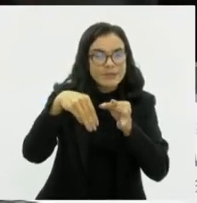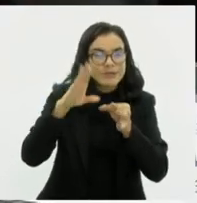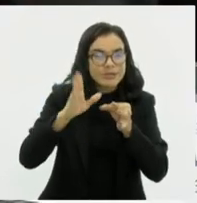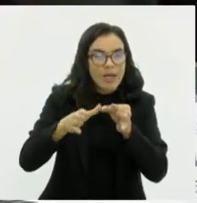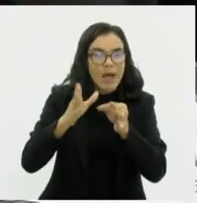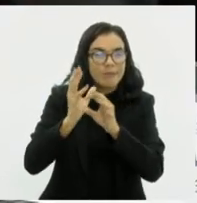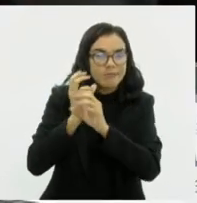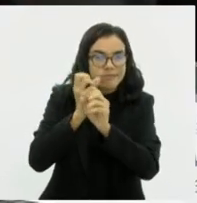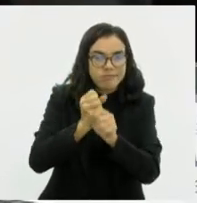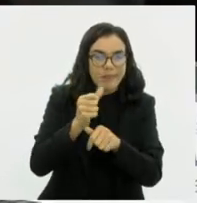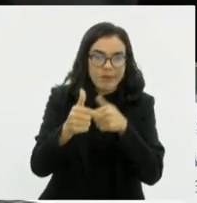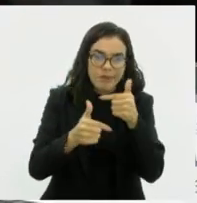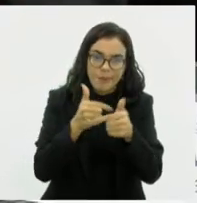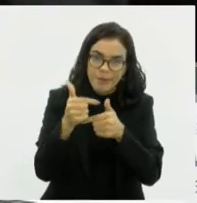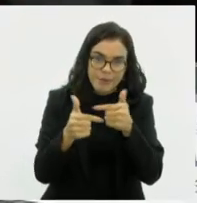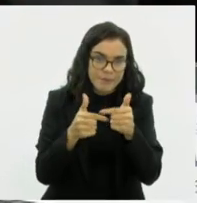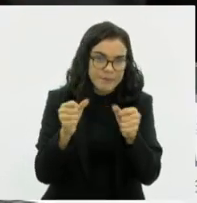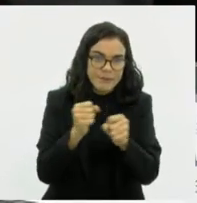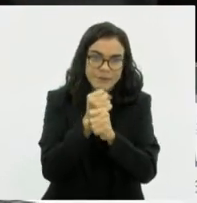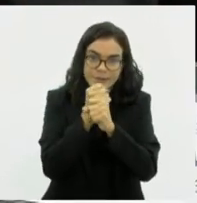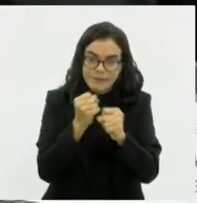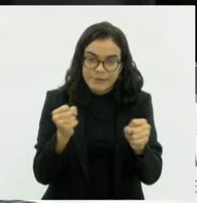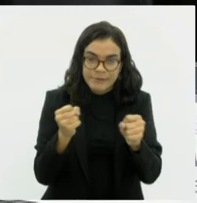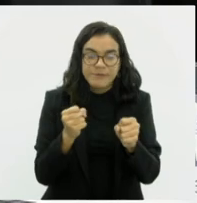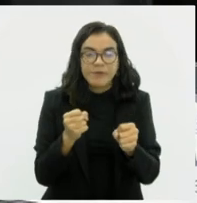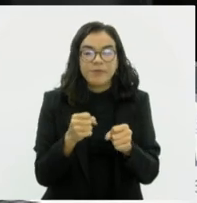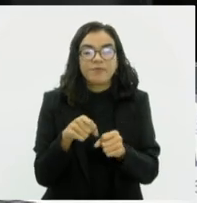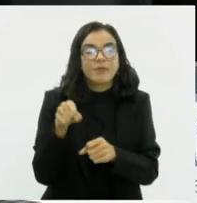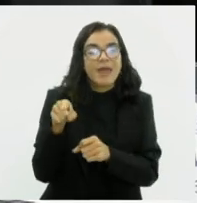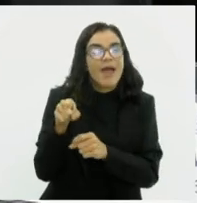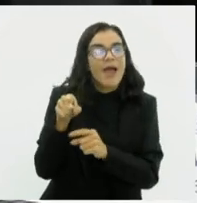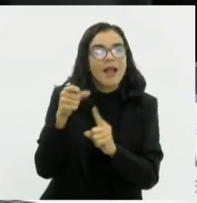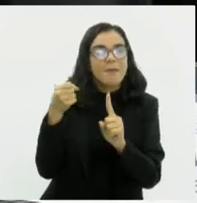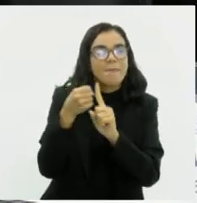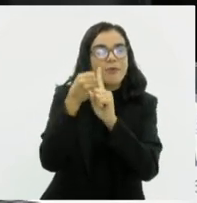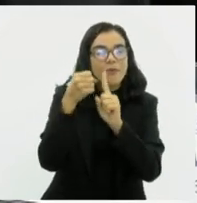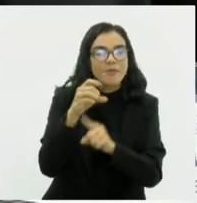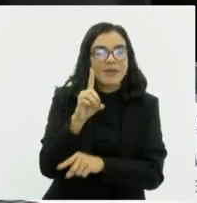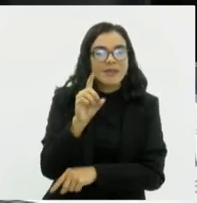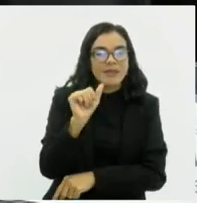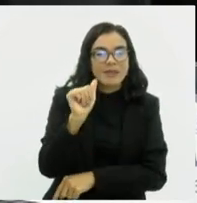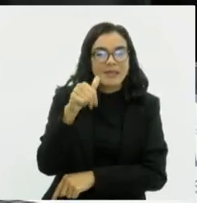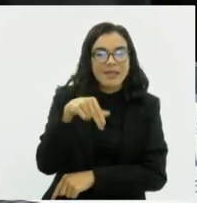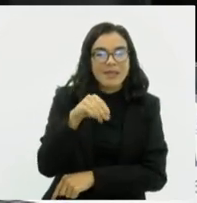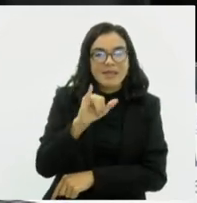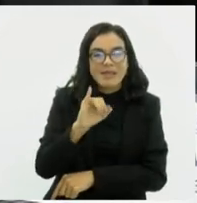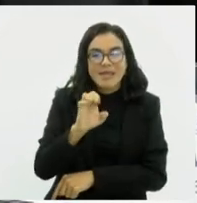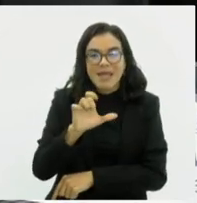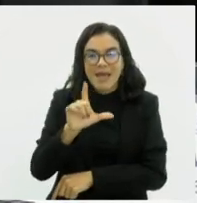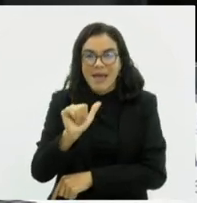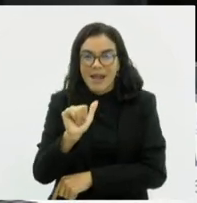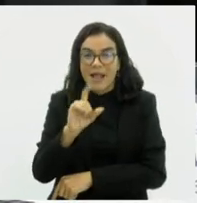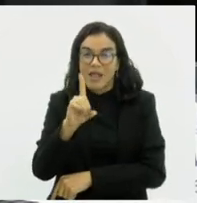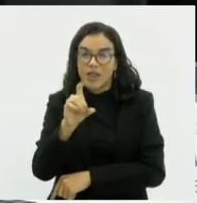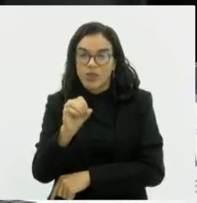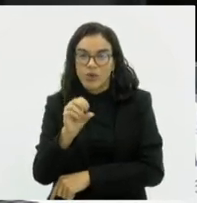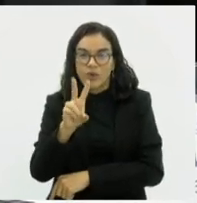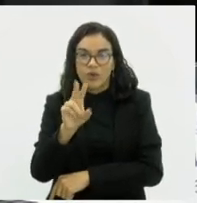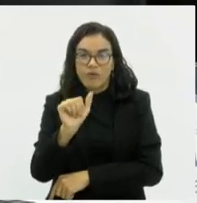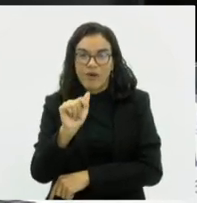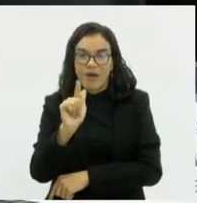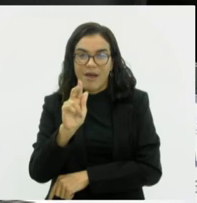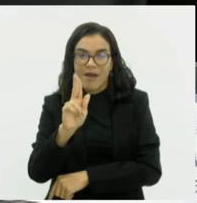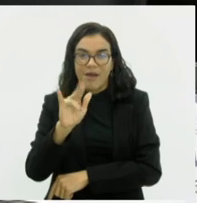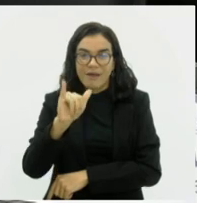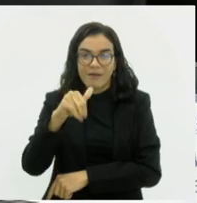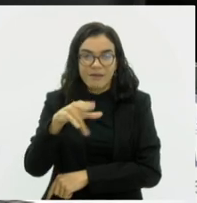a hoje, né, até então conhecida como deputada Daniela do Vaguinho, eu já acho que é o